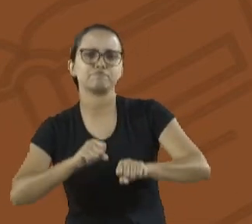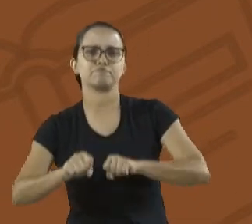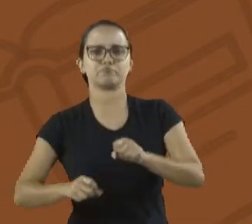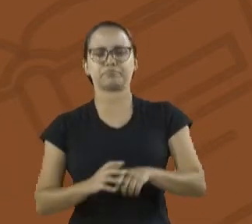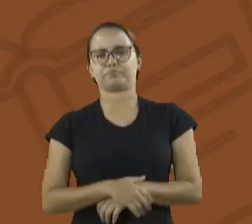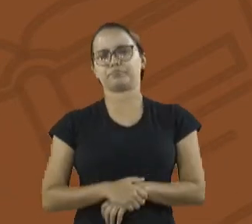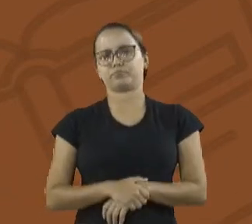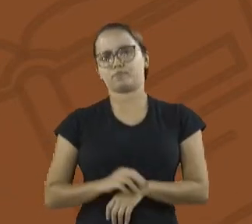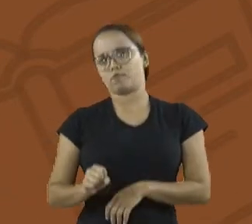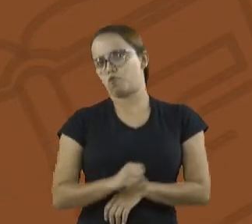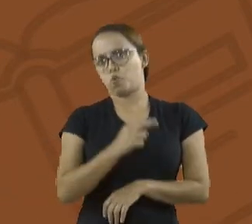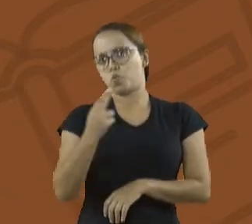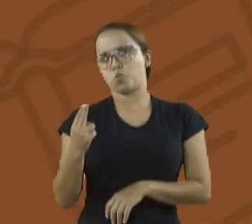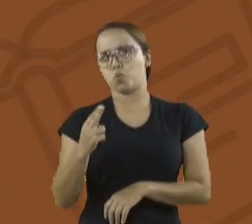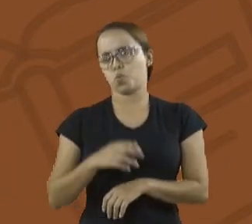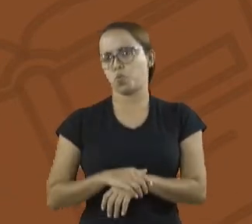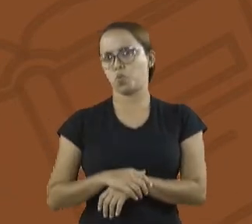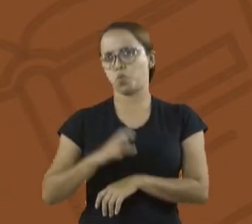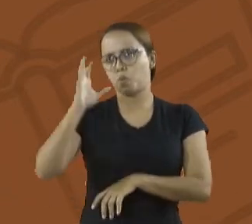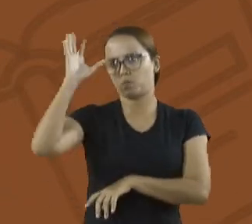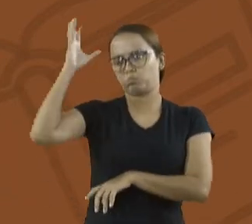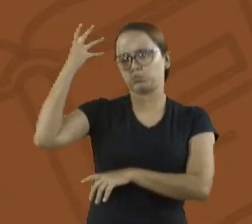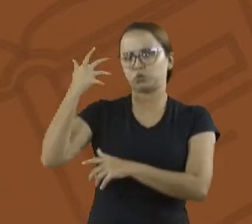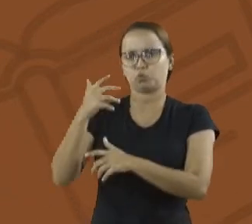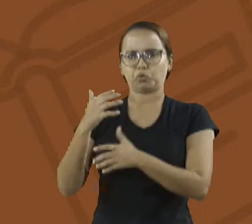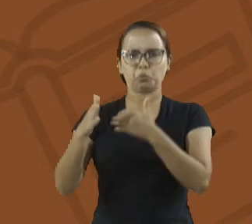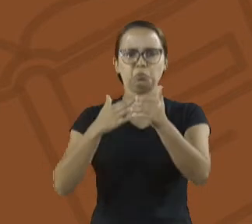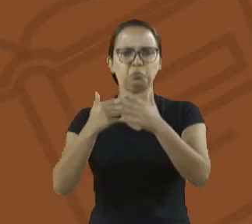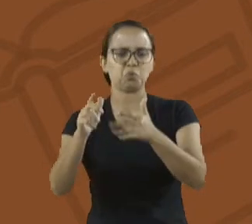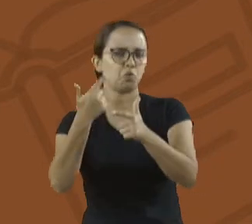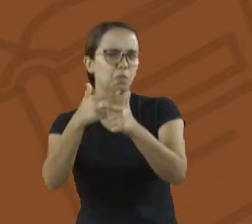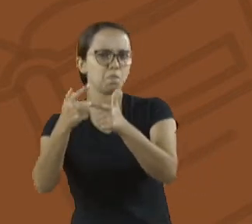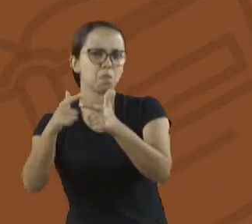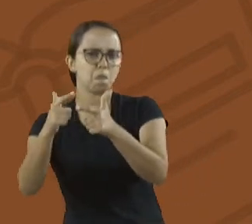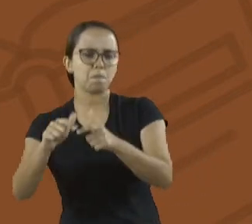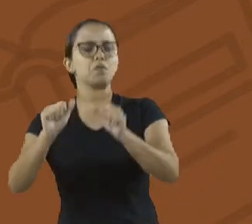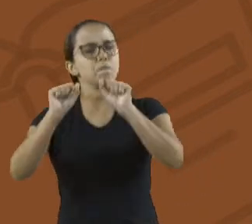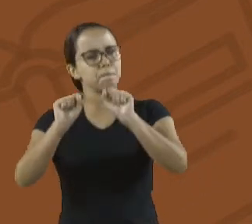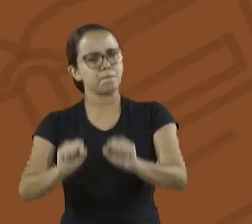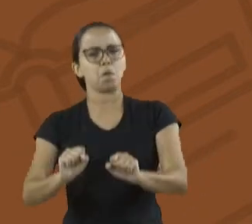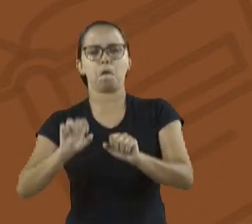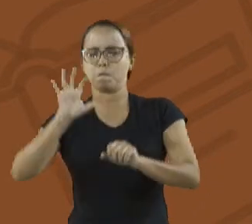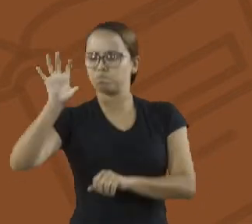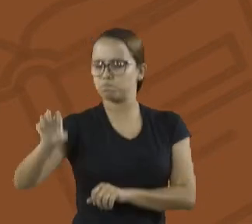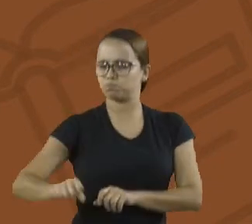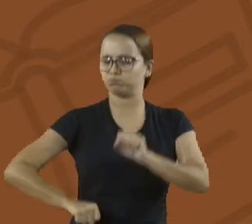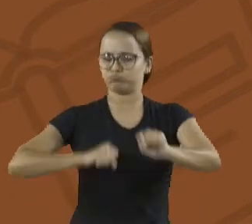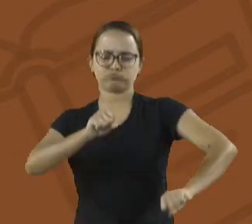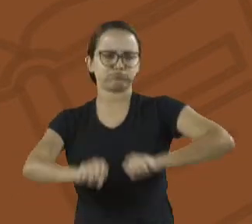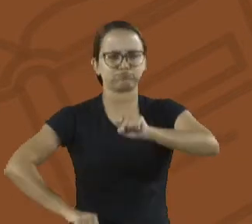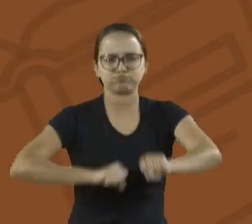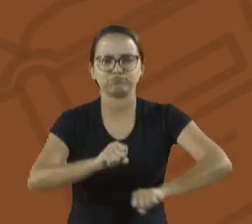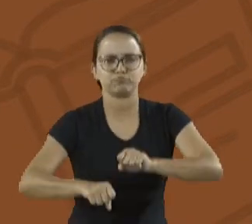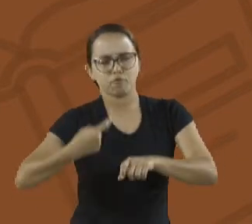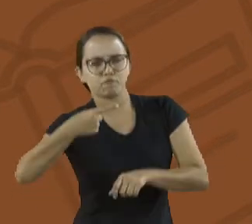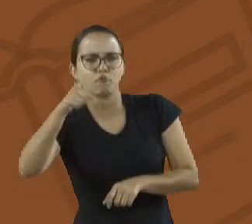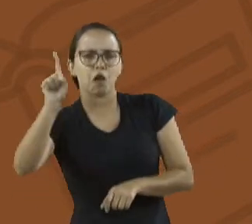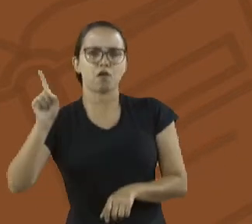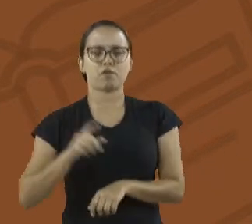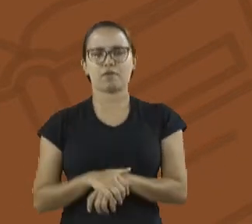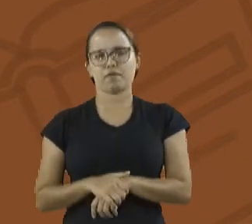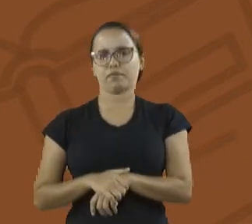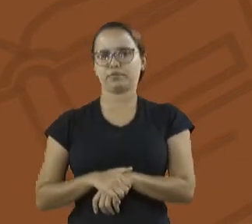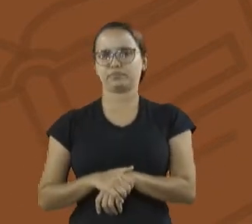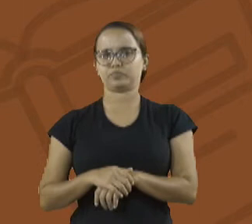desenrolar alguma bronca, vai pagar uma conta, uma coisa, aí pega a bicicleta, vai lá, desce do ônibus